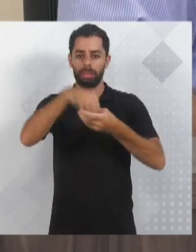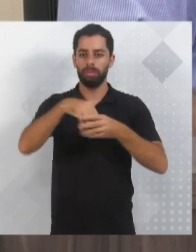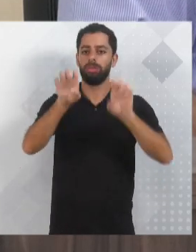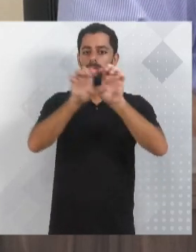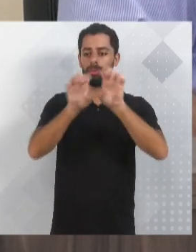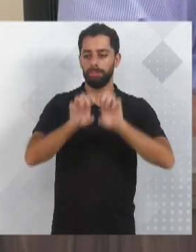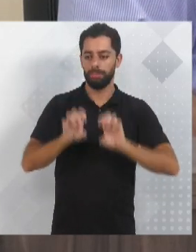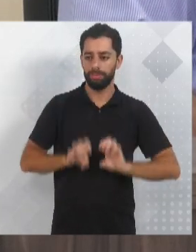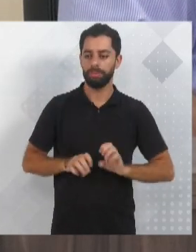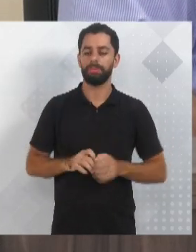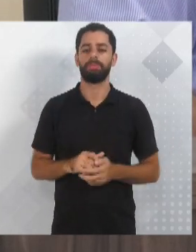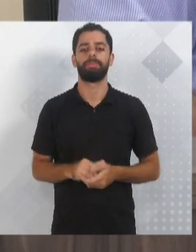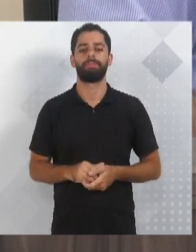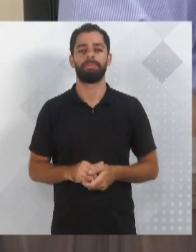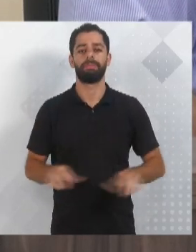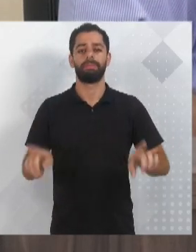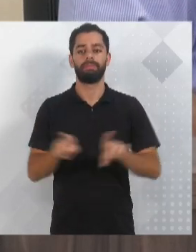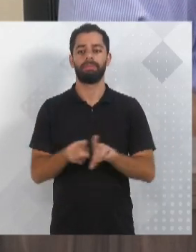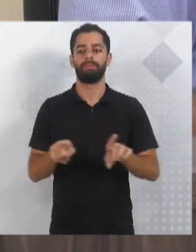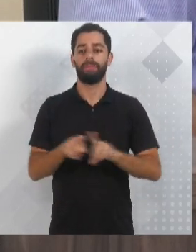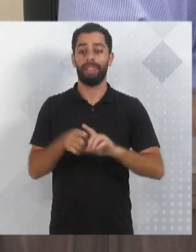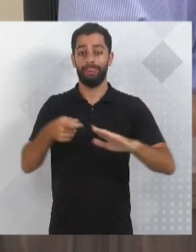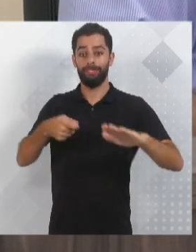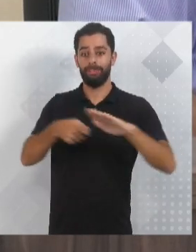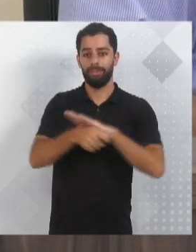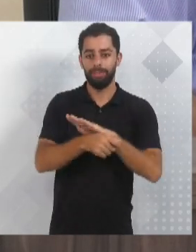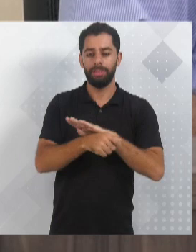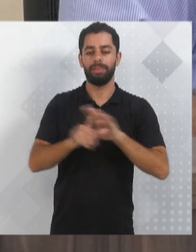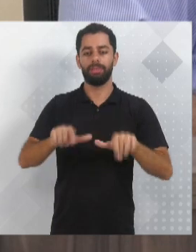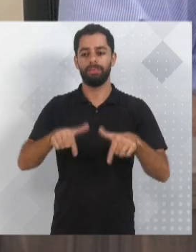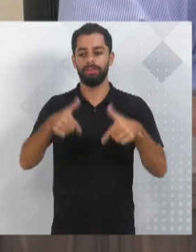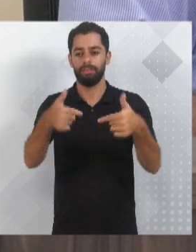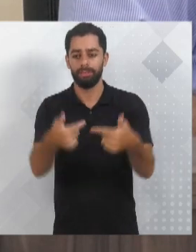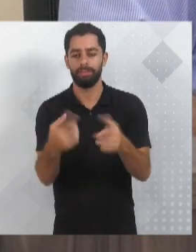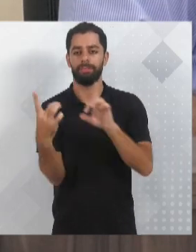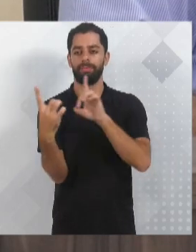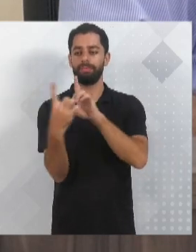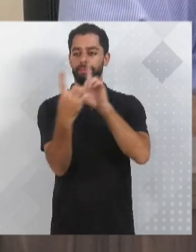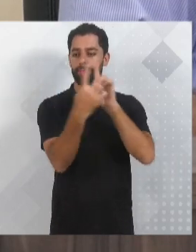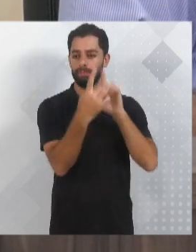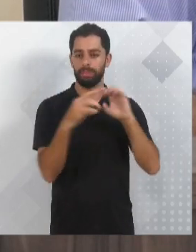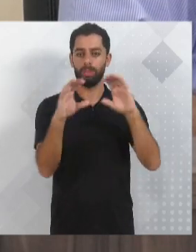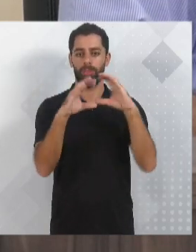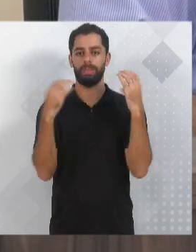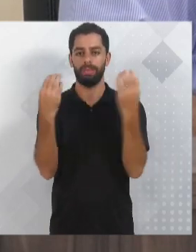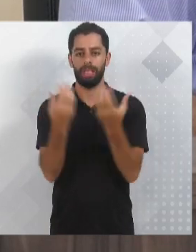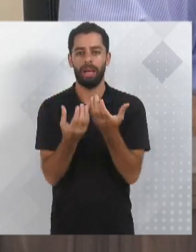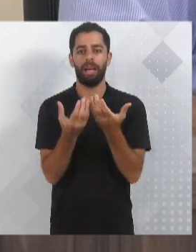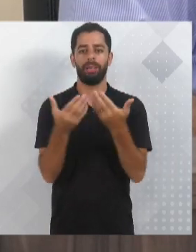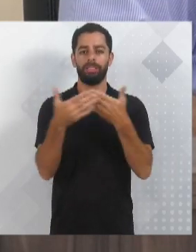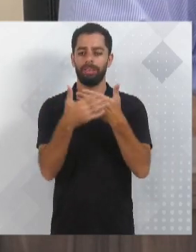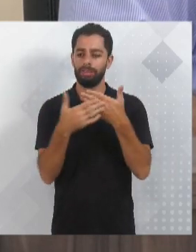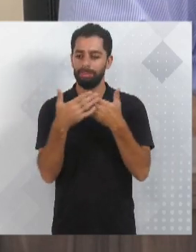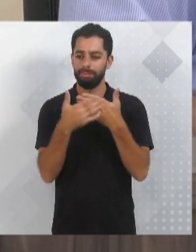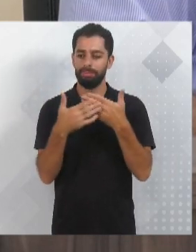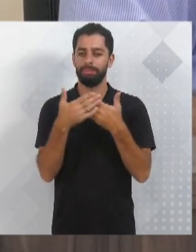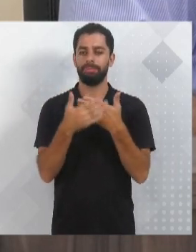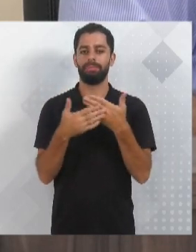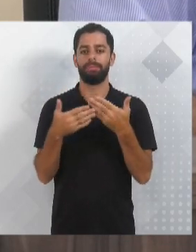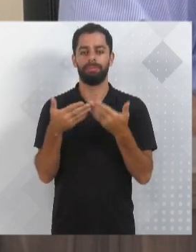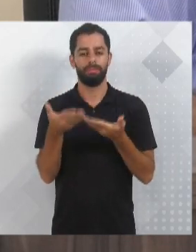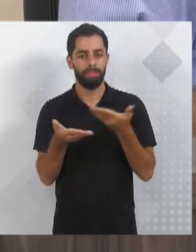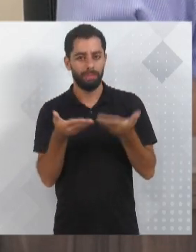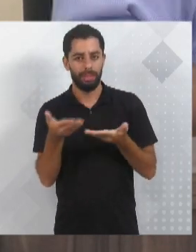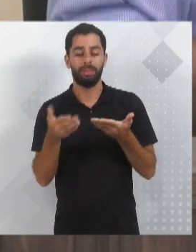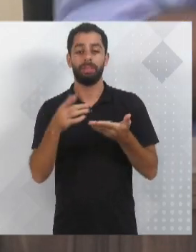estrutura, e a gente também investe em ações de atendimento em comunidades terapêuticas. Temos 81 vagas